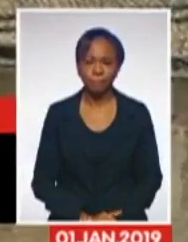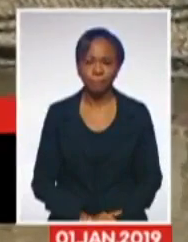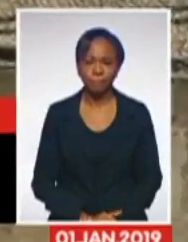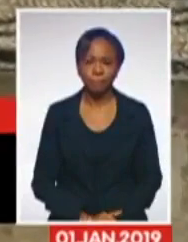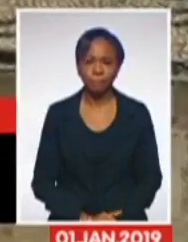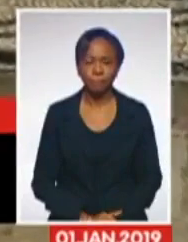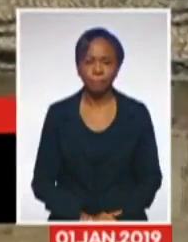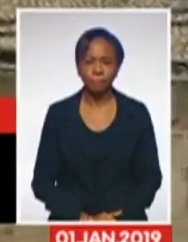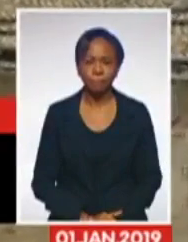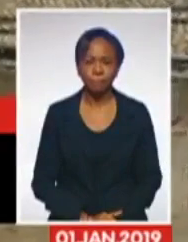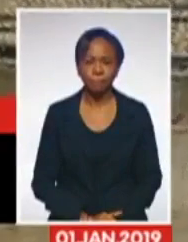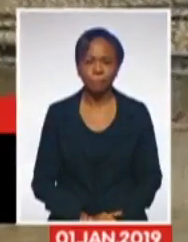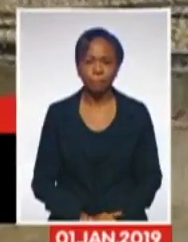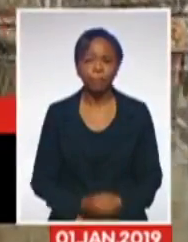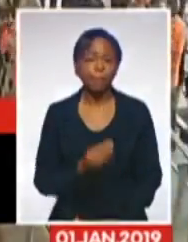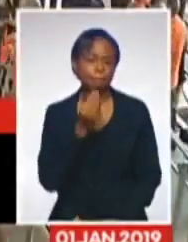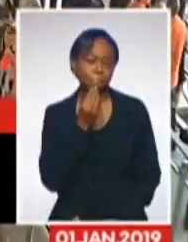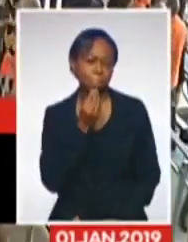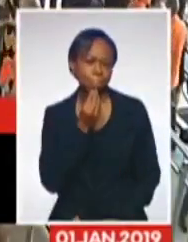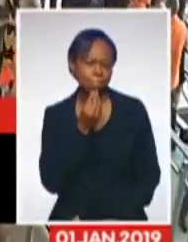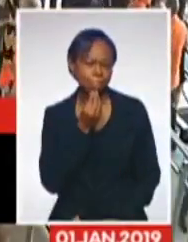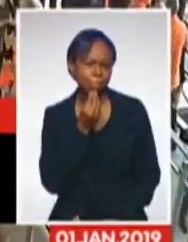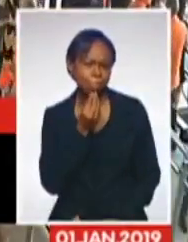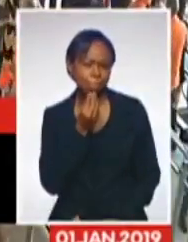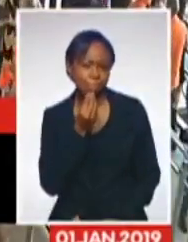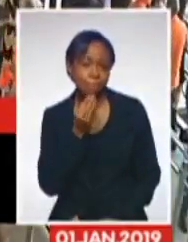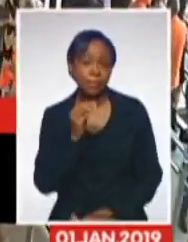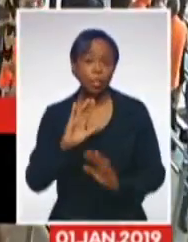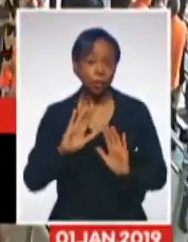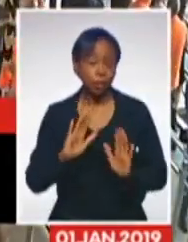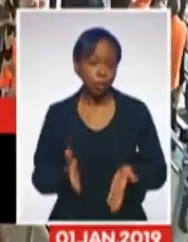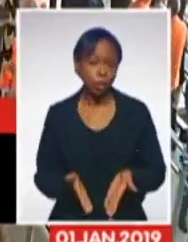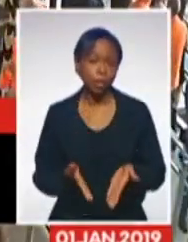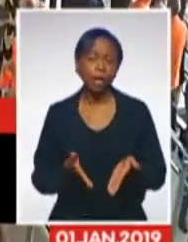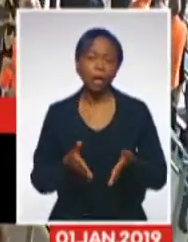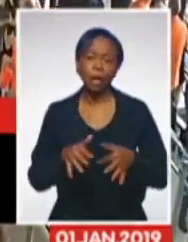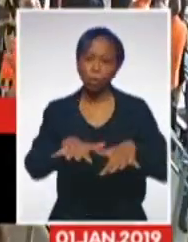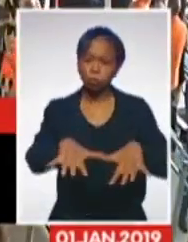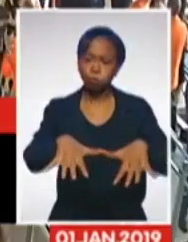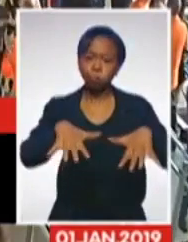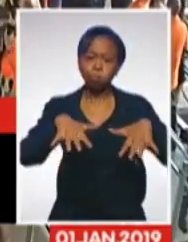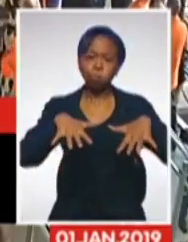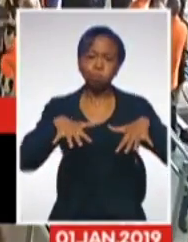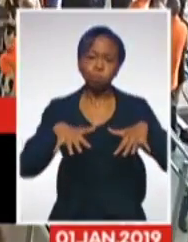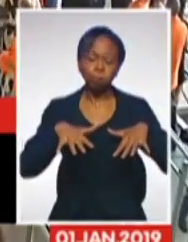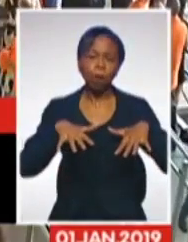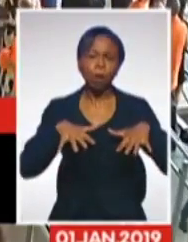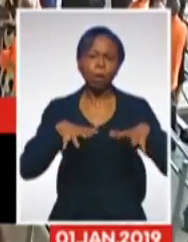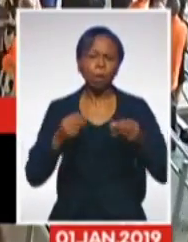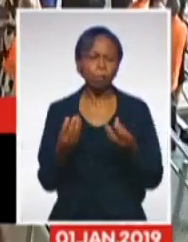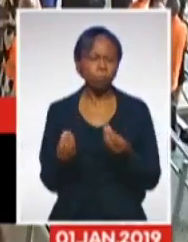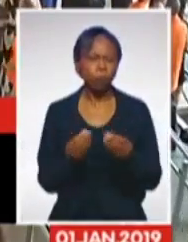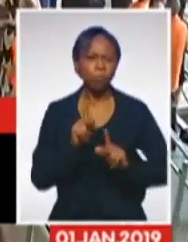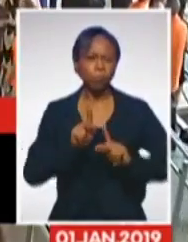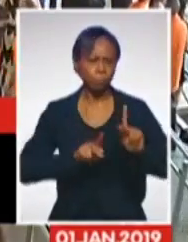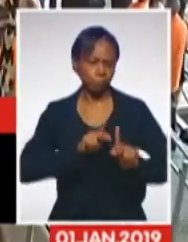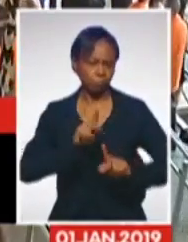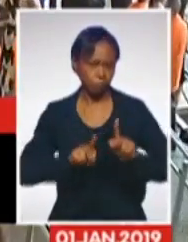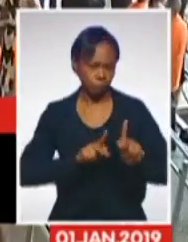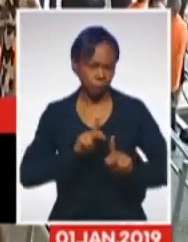Obrigada, então, Natália. Bom, a expectativa é grande aqui, o plenário já está praticamente todo tomado, né, Marco? A gente